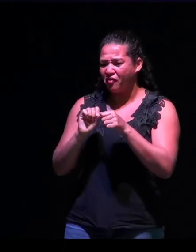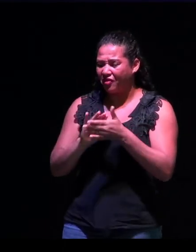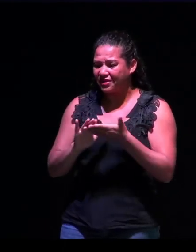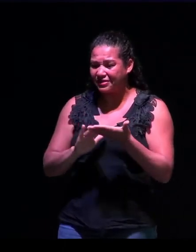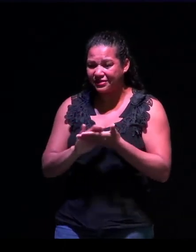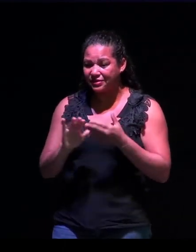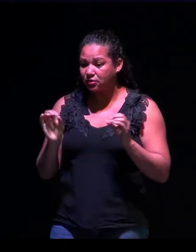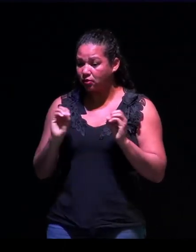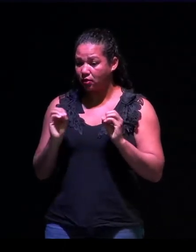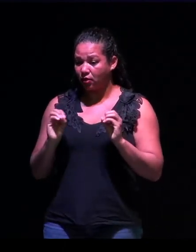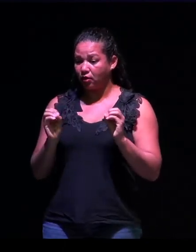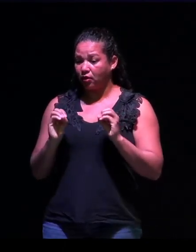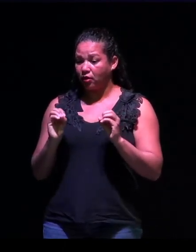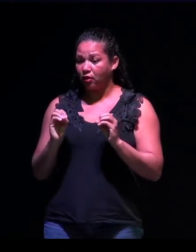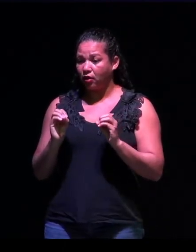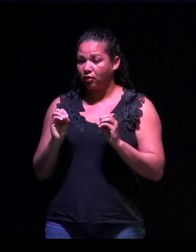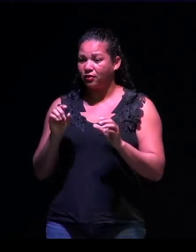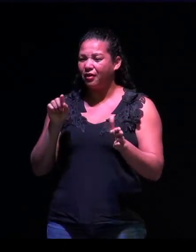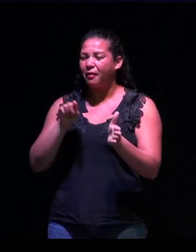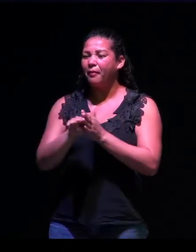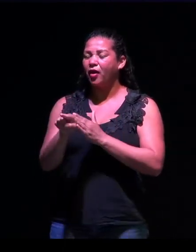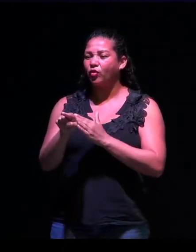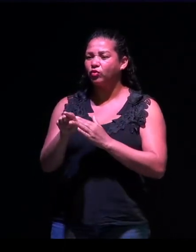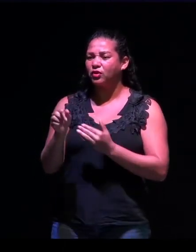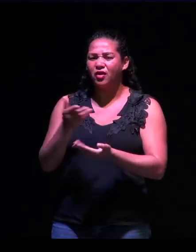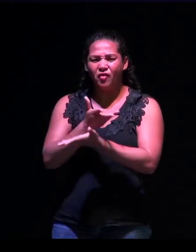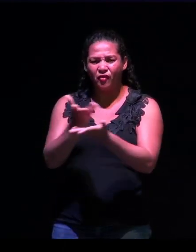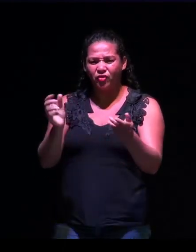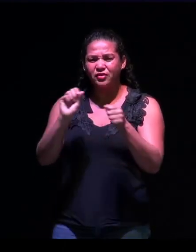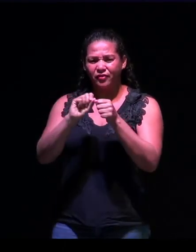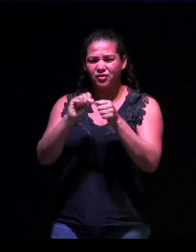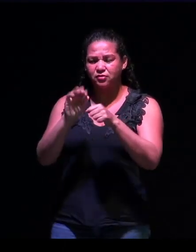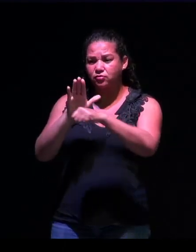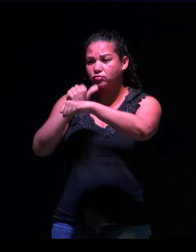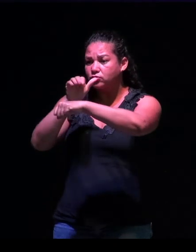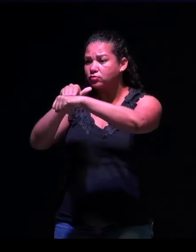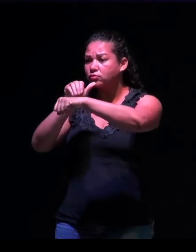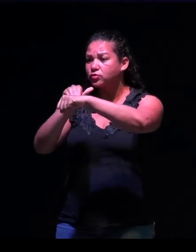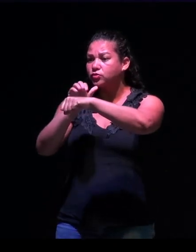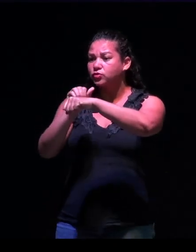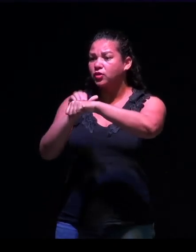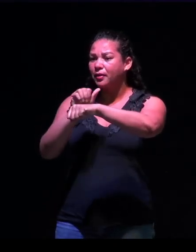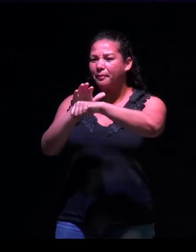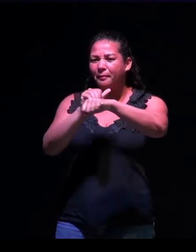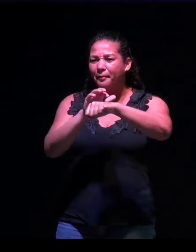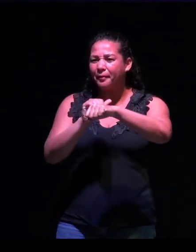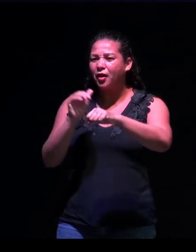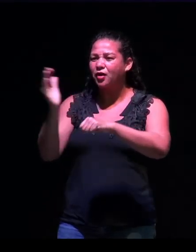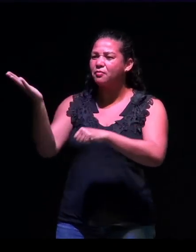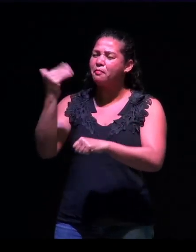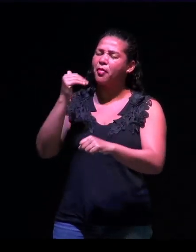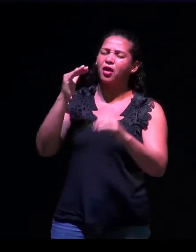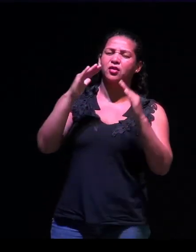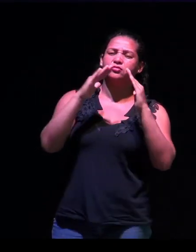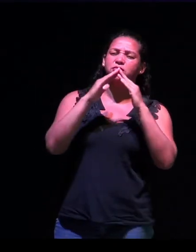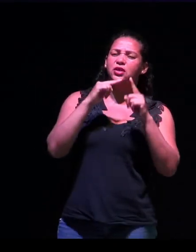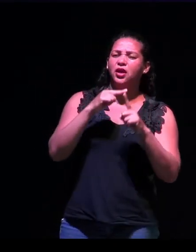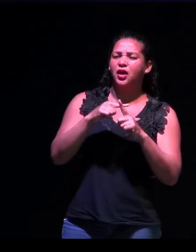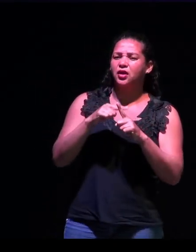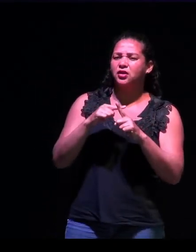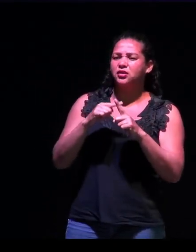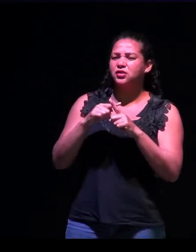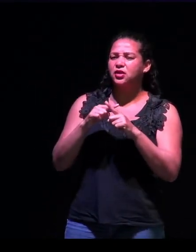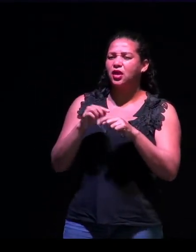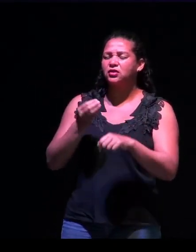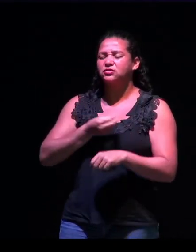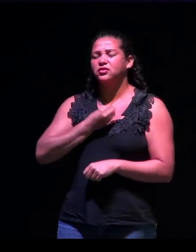pelas pessoas? Você está fazendo não só dar comida, mas principalmente a comida